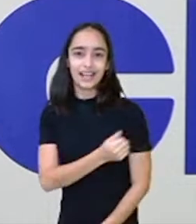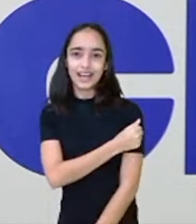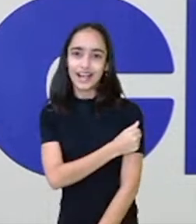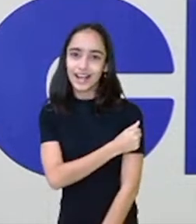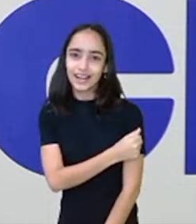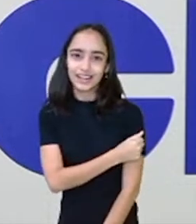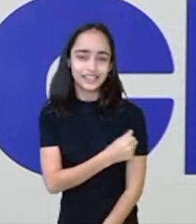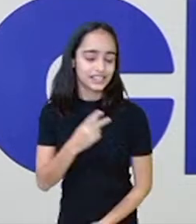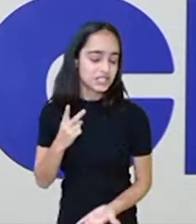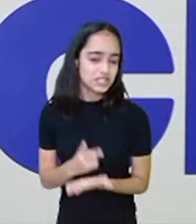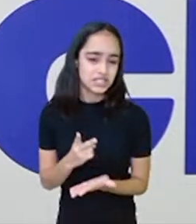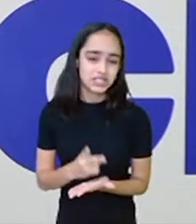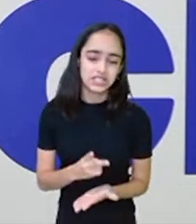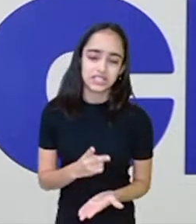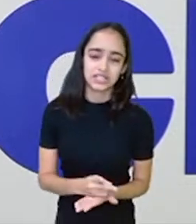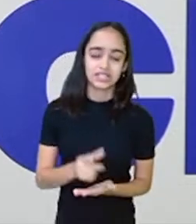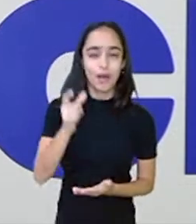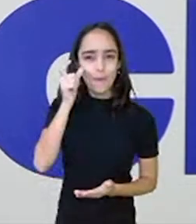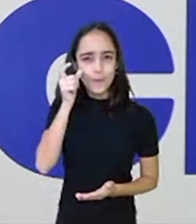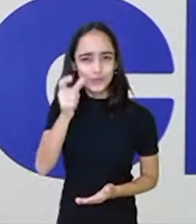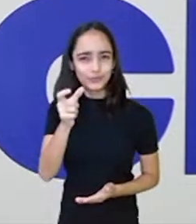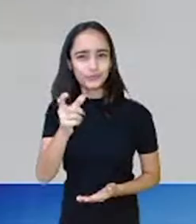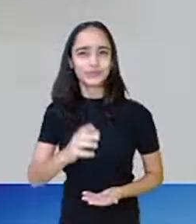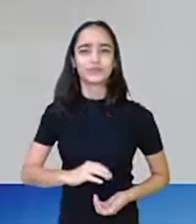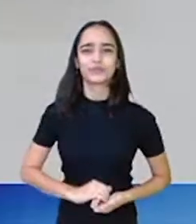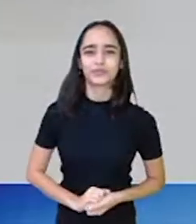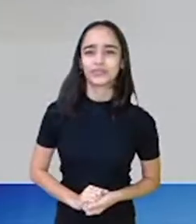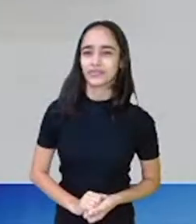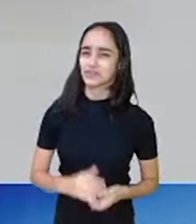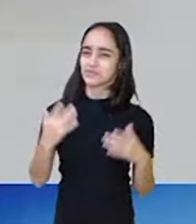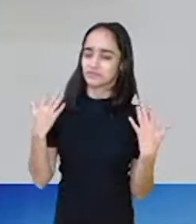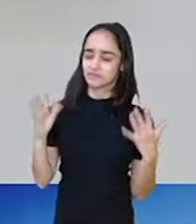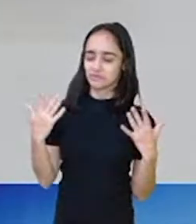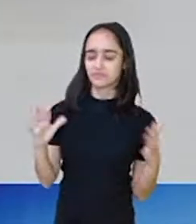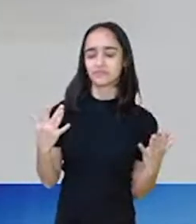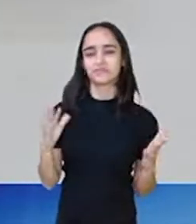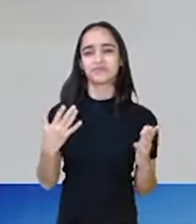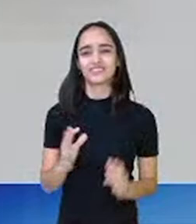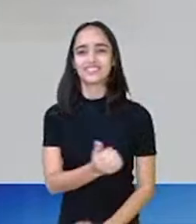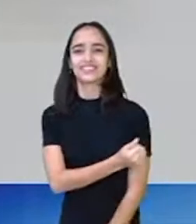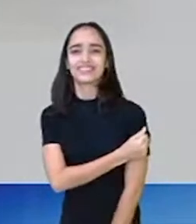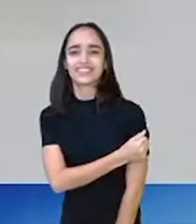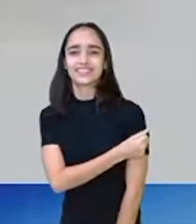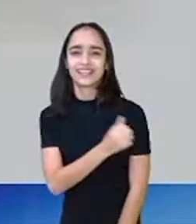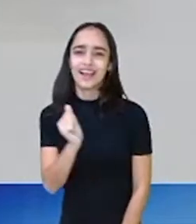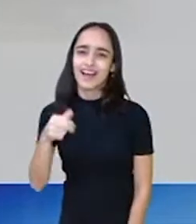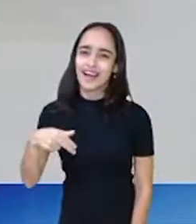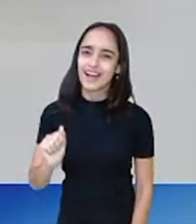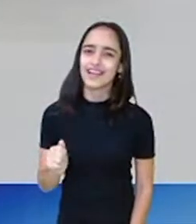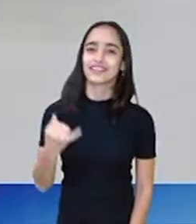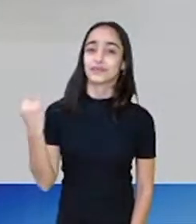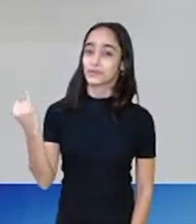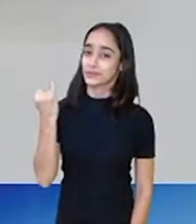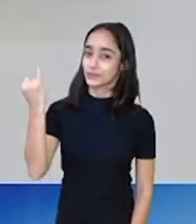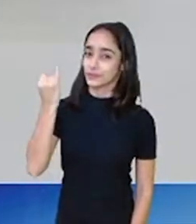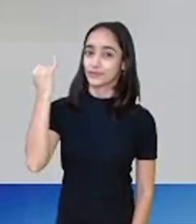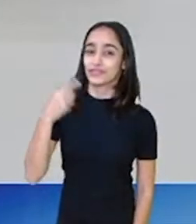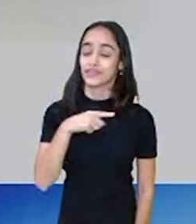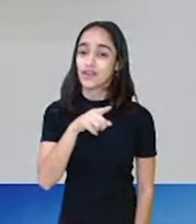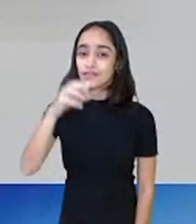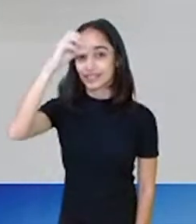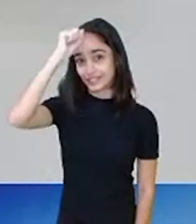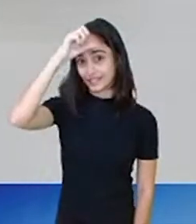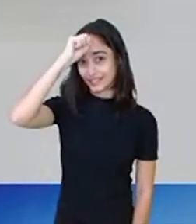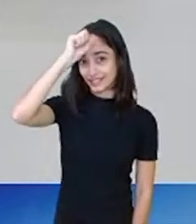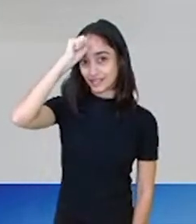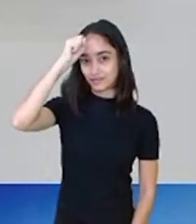professora Eli? Isso mesmo, muito bem, Ana. É muito importante para vocês aí que estão aprendendo, que